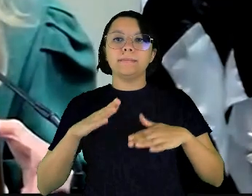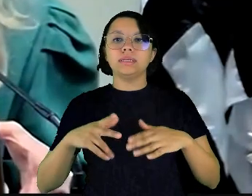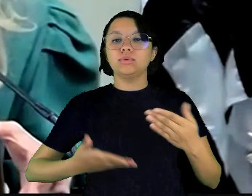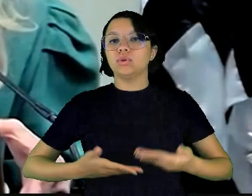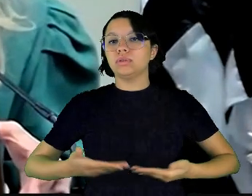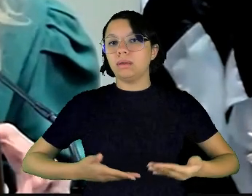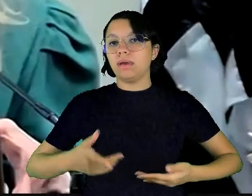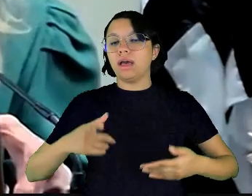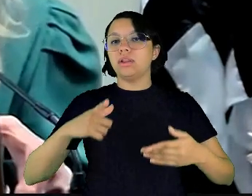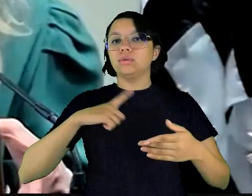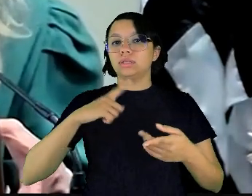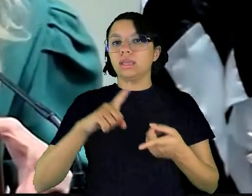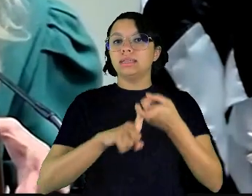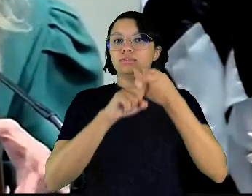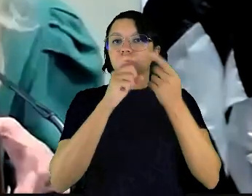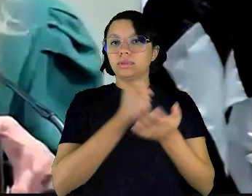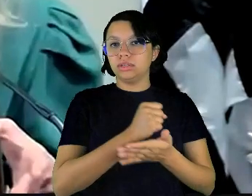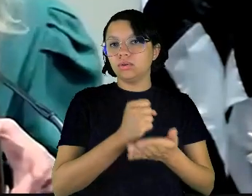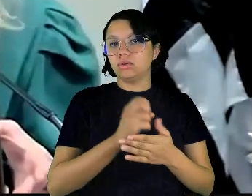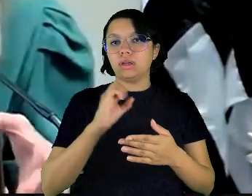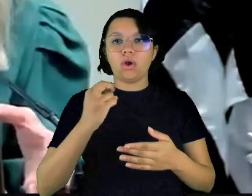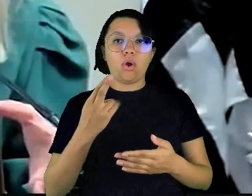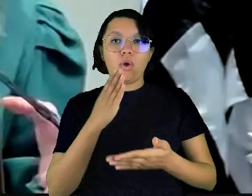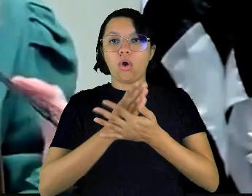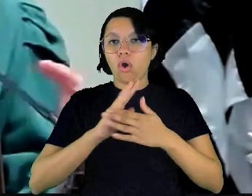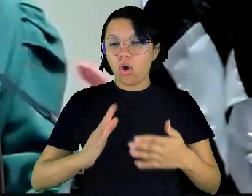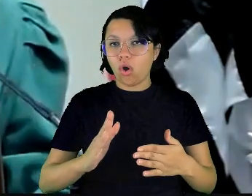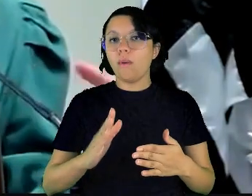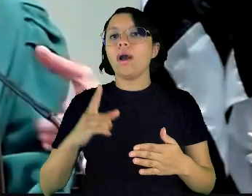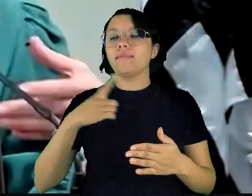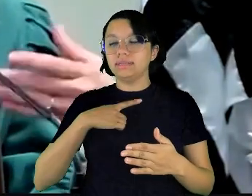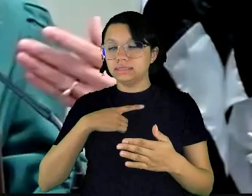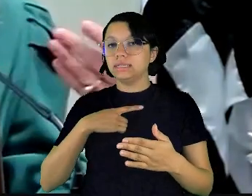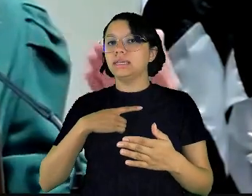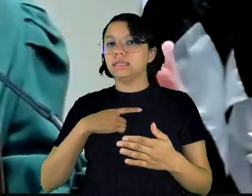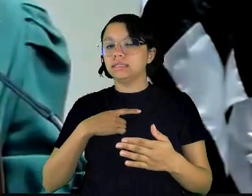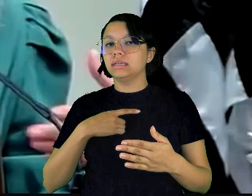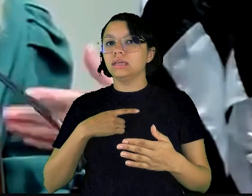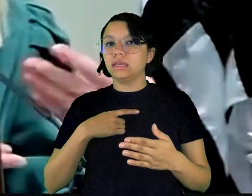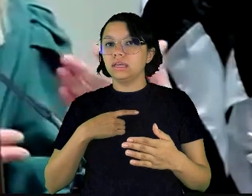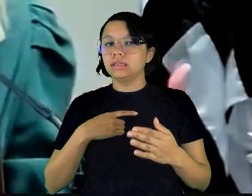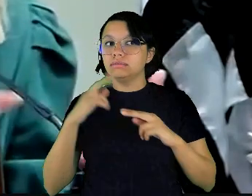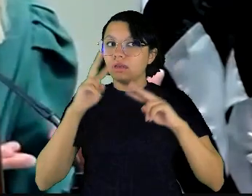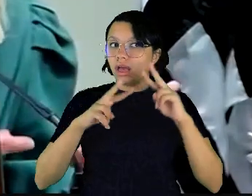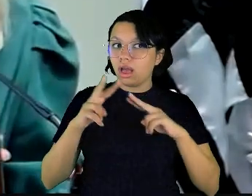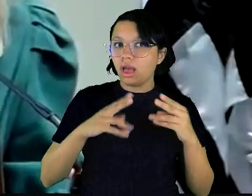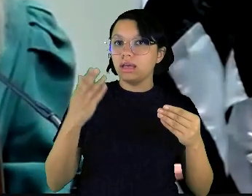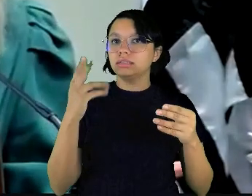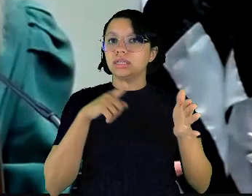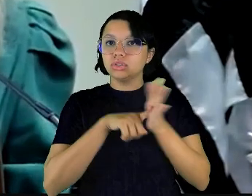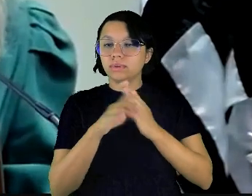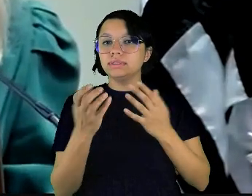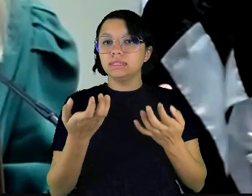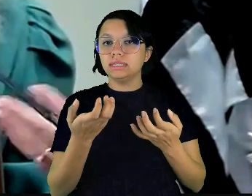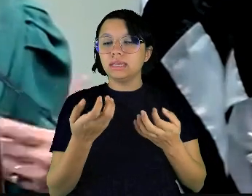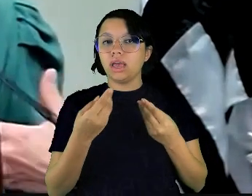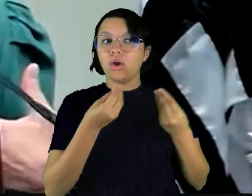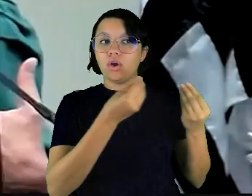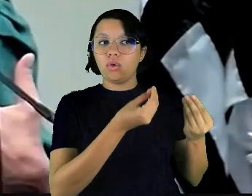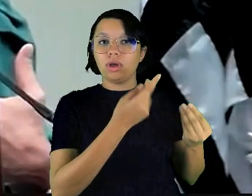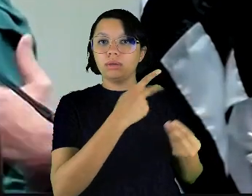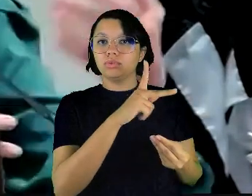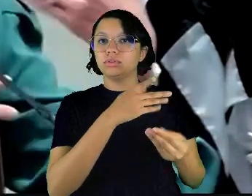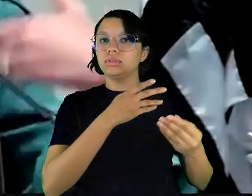de trabalho suspenso ou interrompido, ele vai ter que lidar com as questões que ele quer colocar para o seu